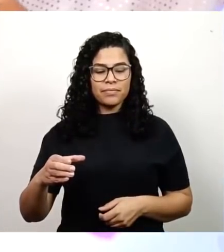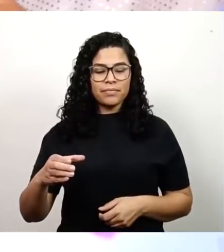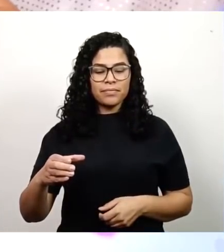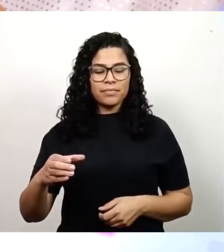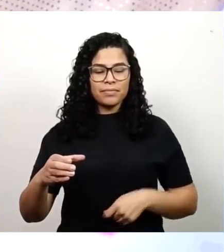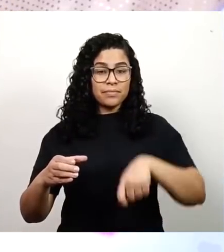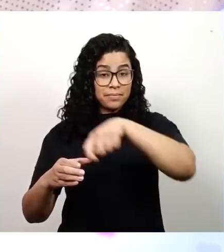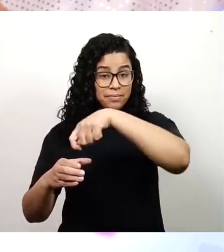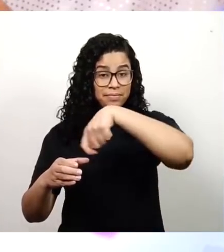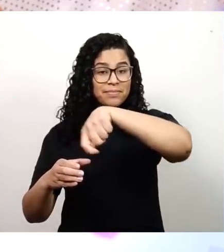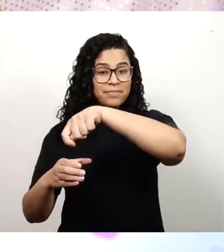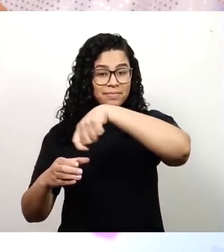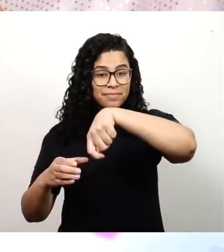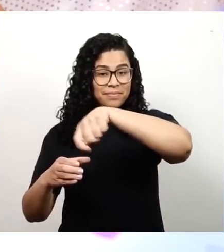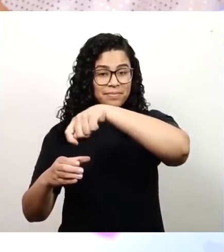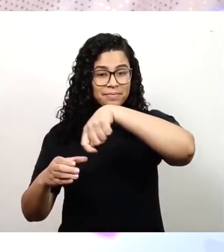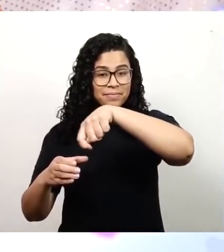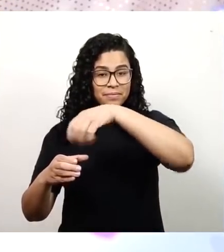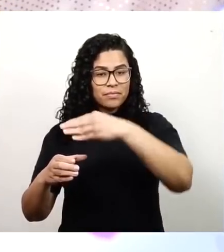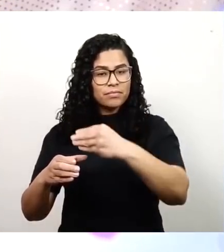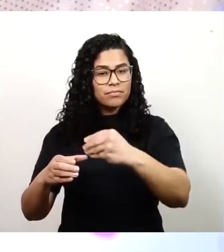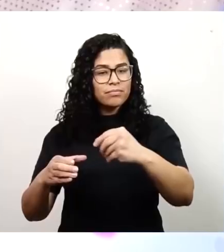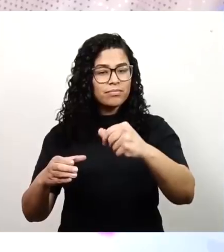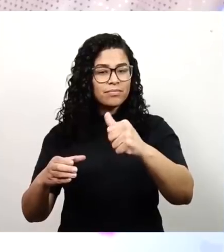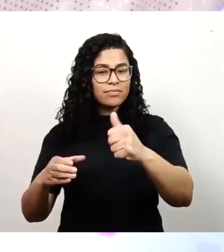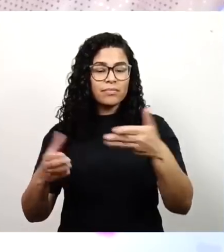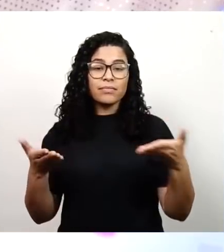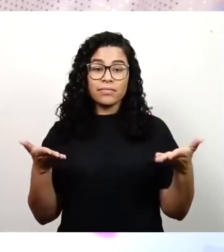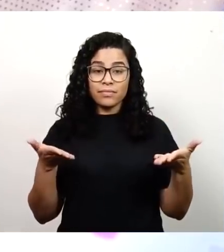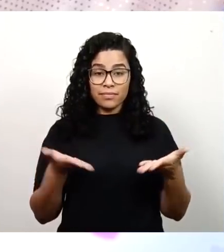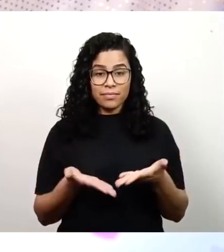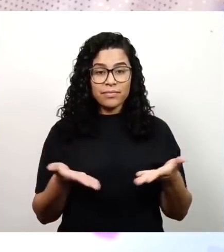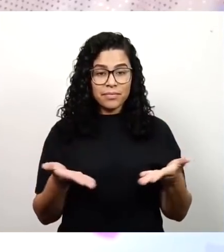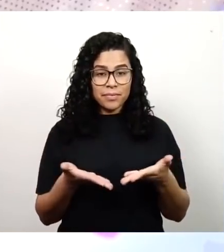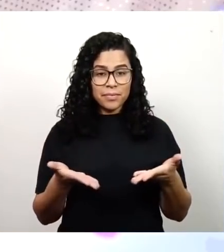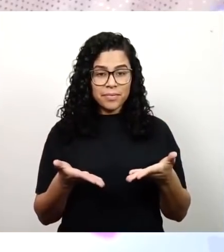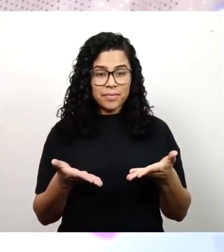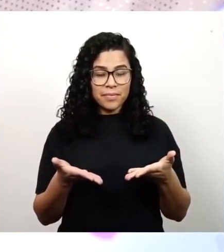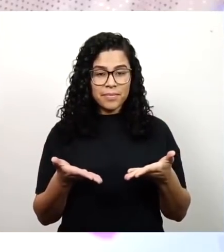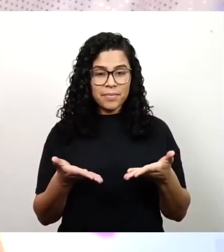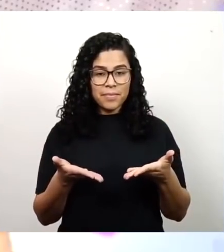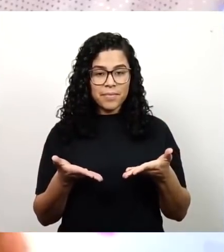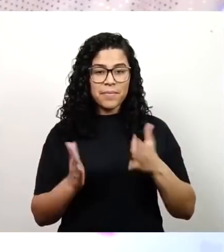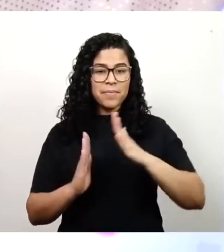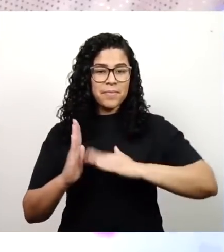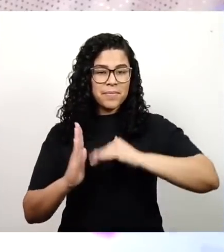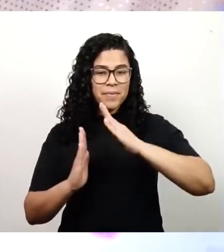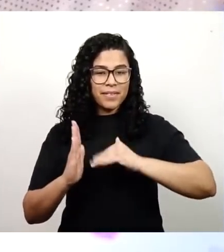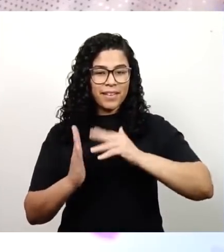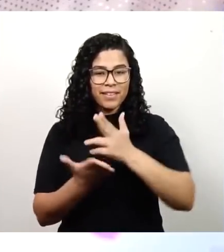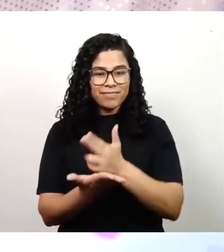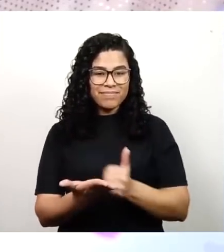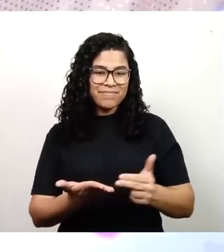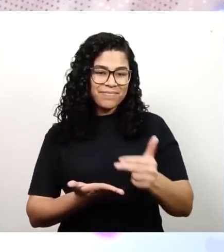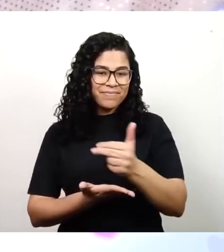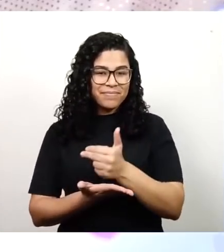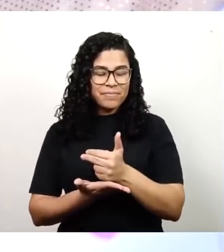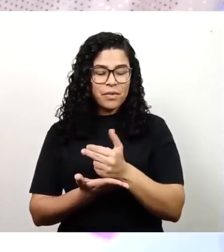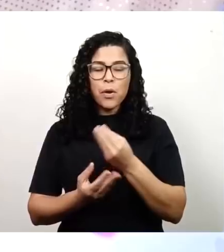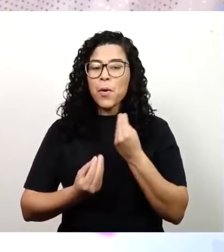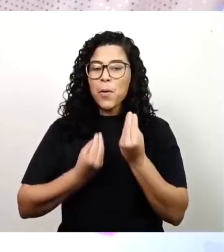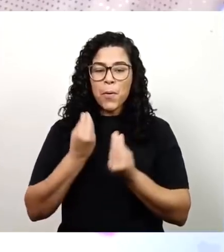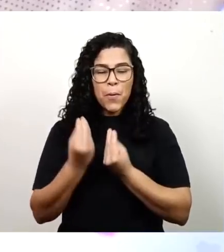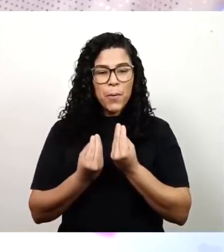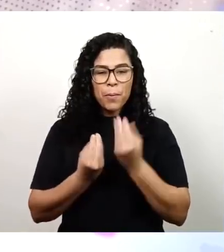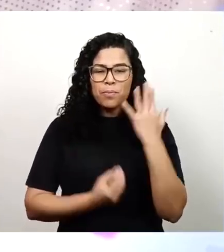Mexe, mexe, mexe, mexe mais um pouquinho. E agora, vamos pintar Vamos